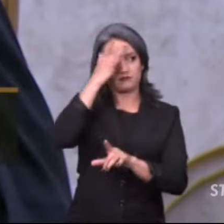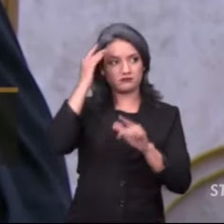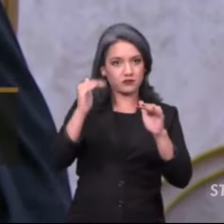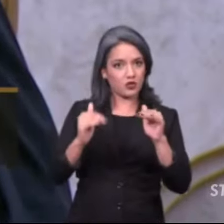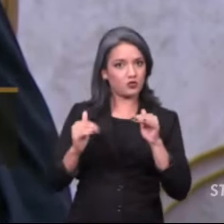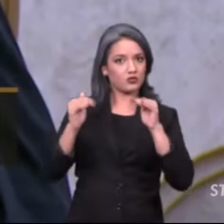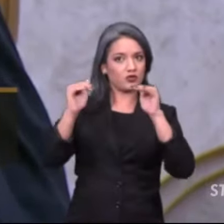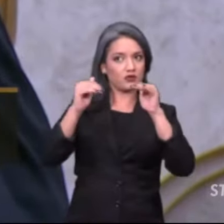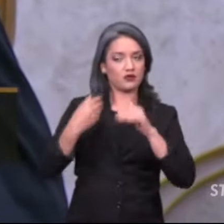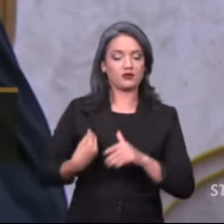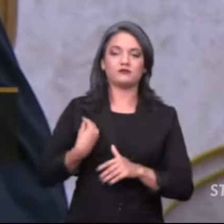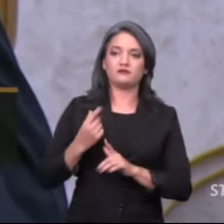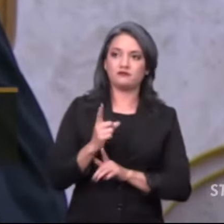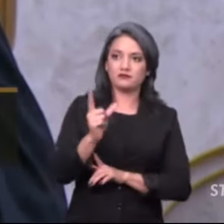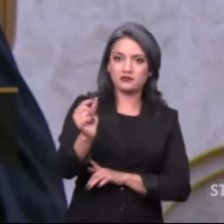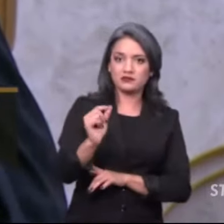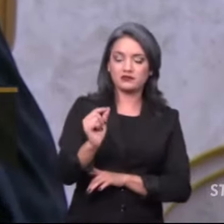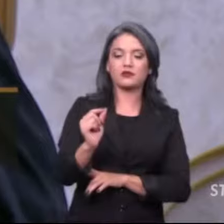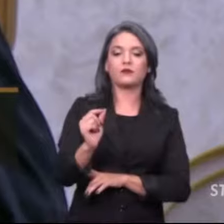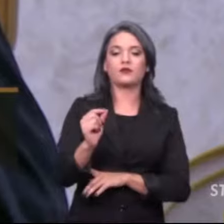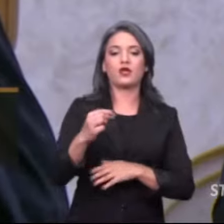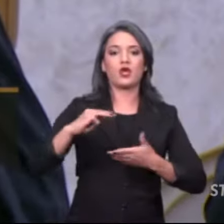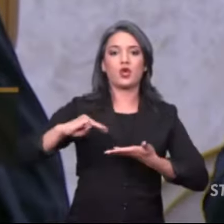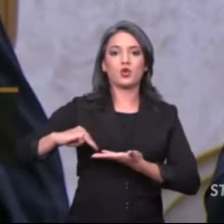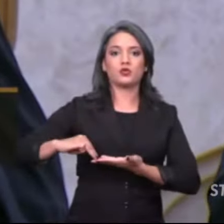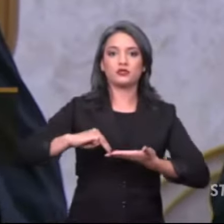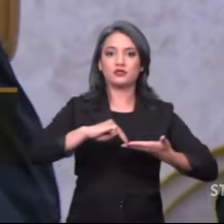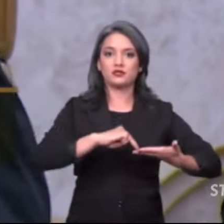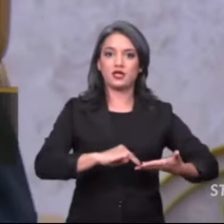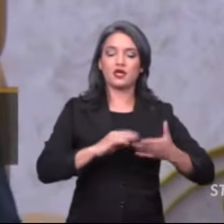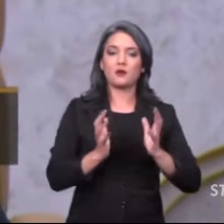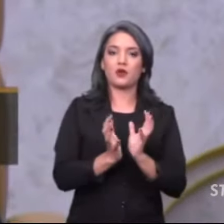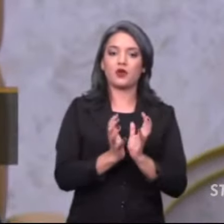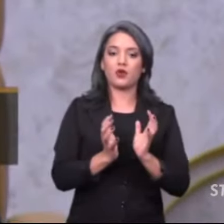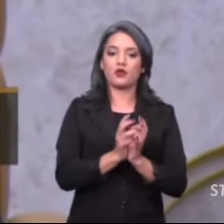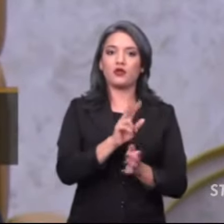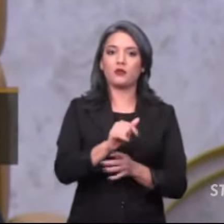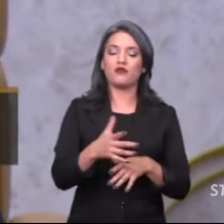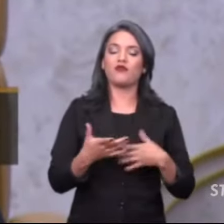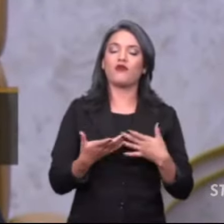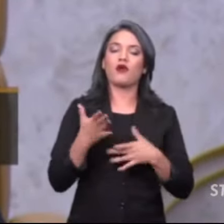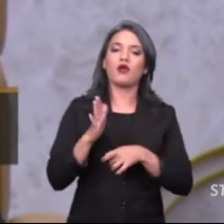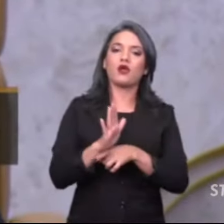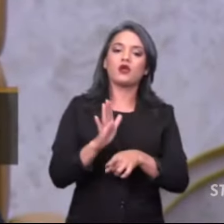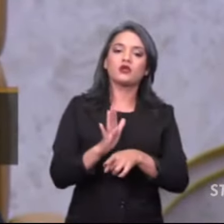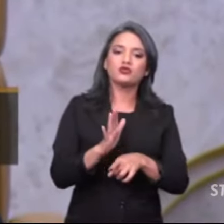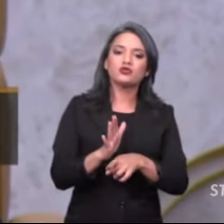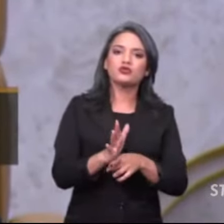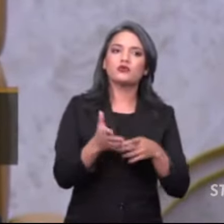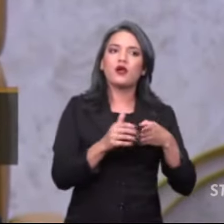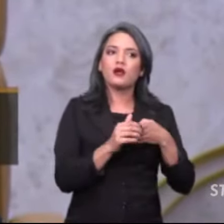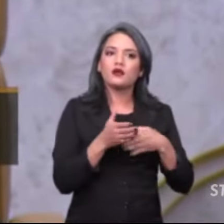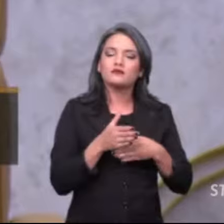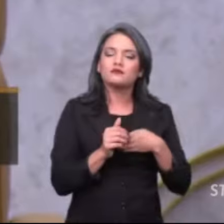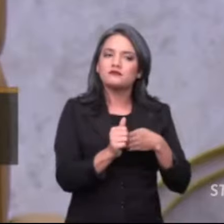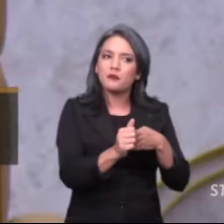esse dispositivo. O cerimonial desta casa orientará o deslocamento para o local dos